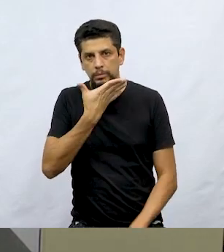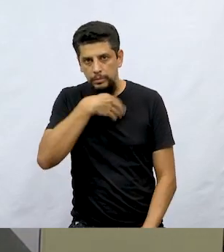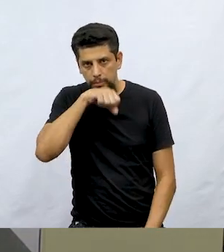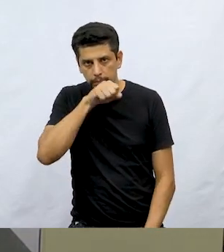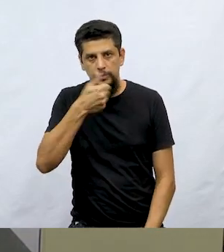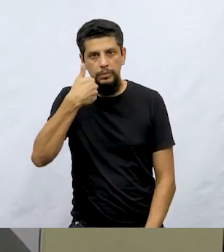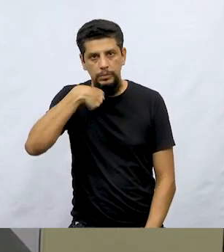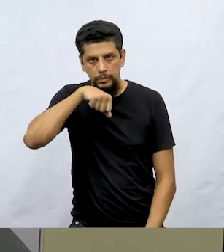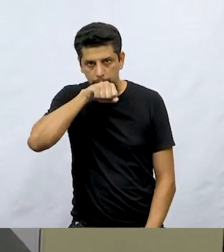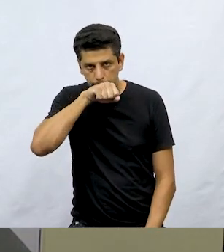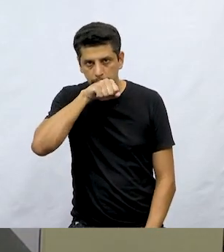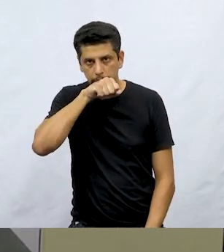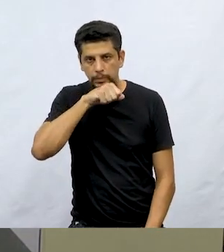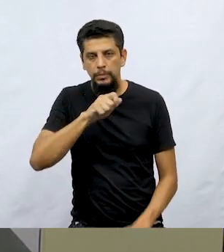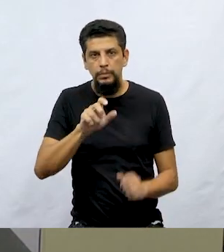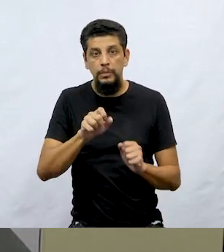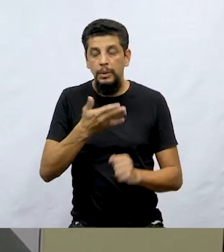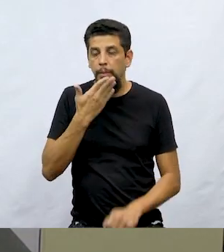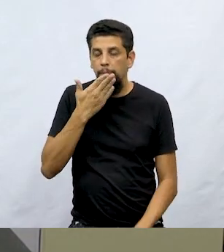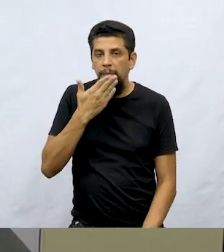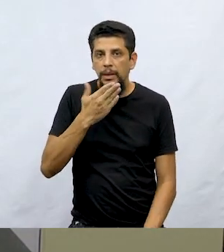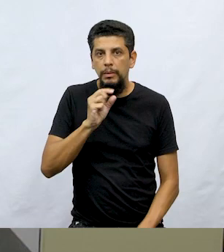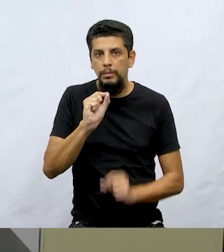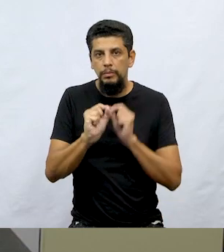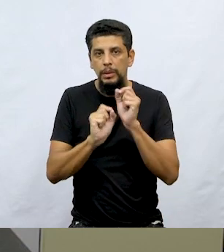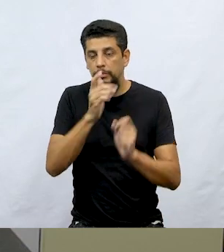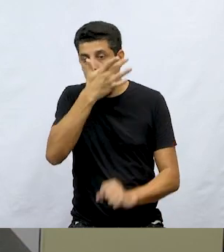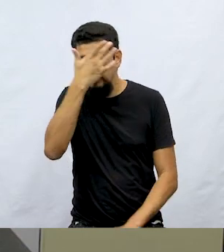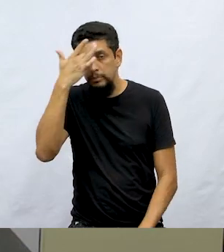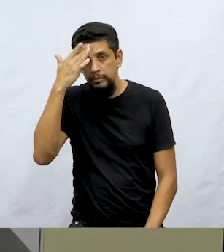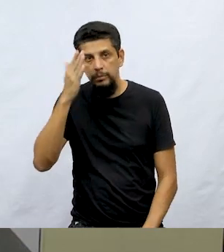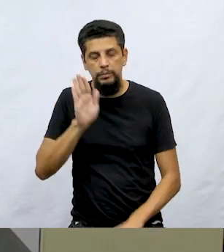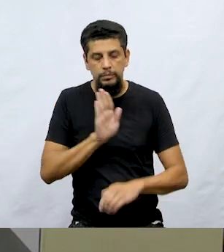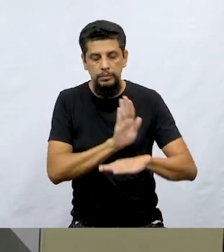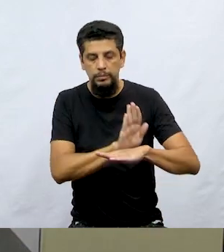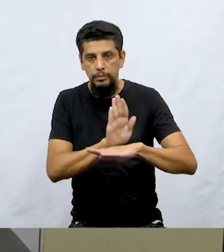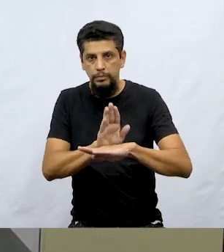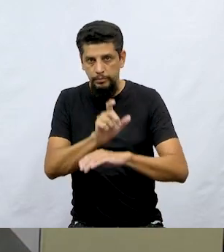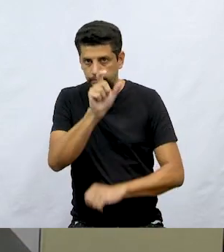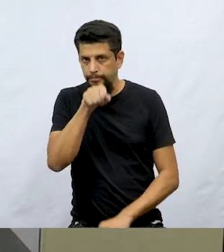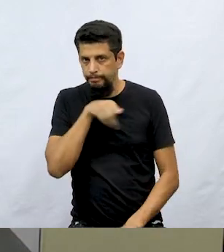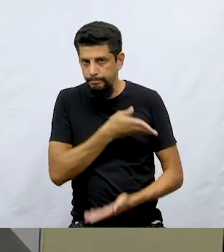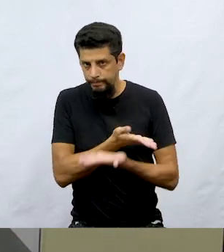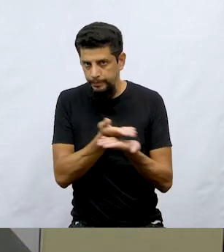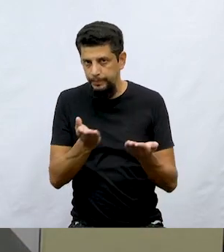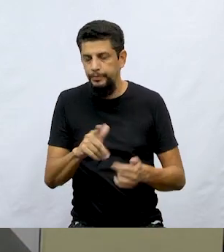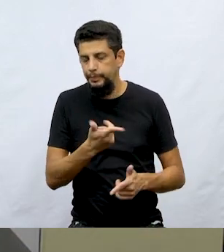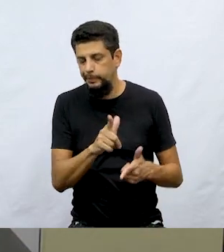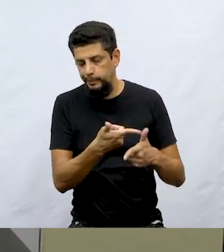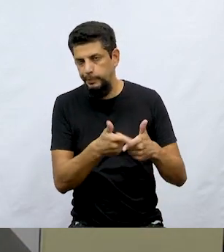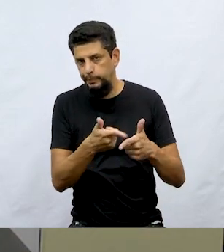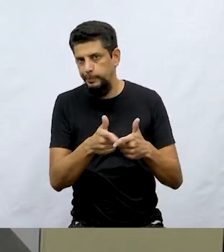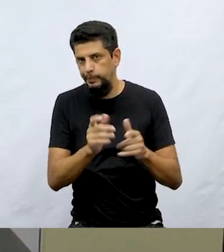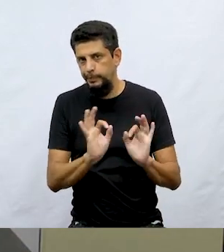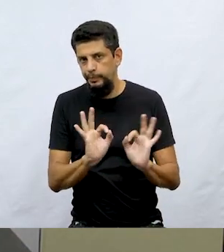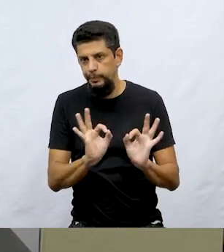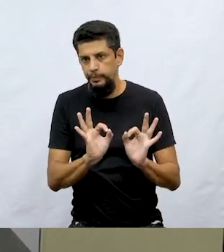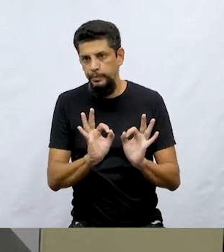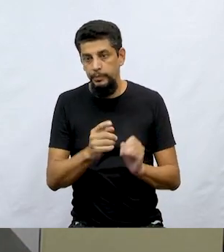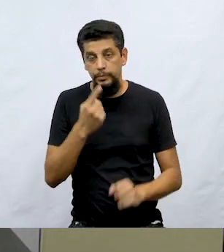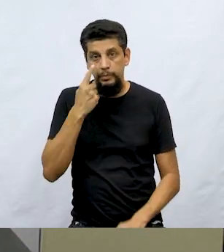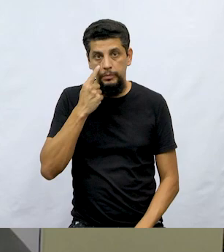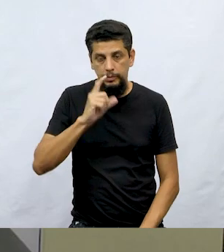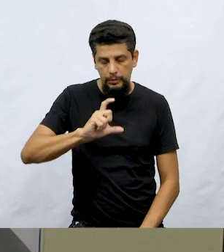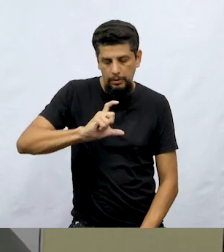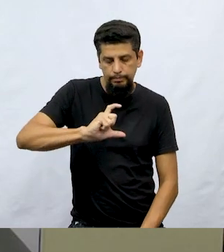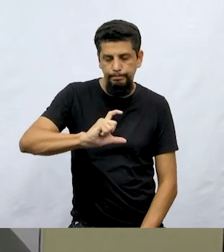você tiver um pouquinho de dificuldade, pede para alguém te ajudar. É alguém lá de casa, não pode ajudar problema. Também, não tem problema. É, sem problema. Então,